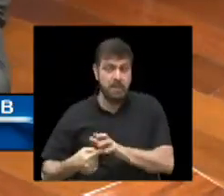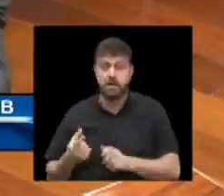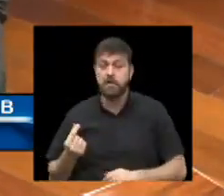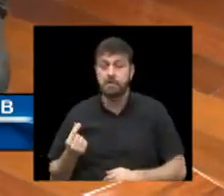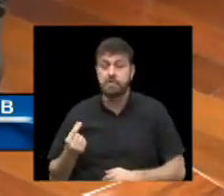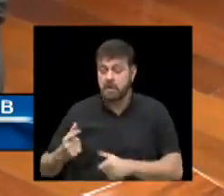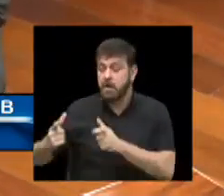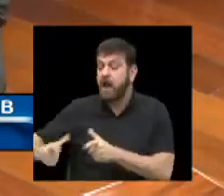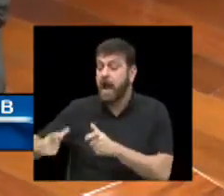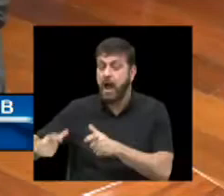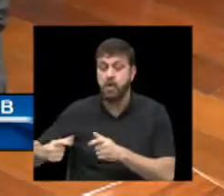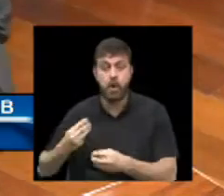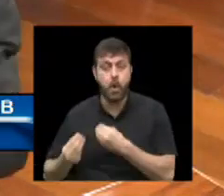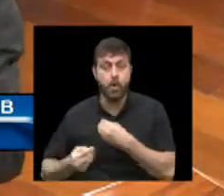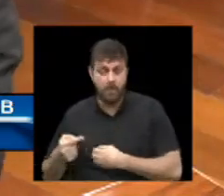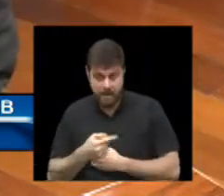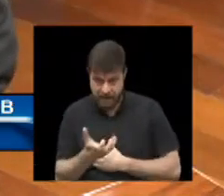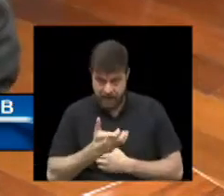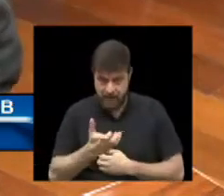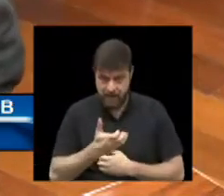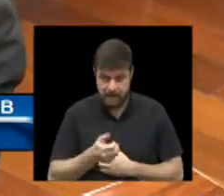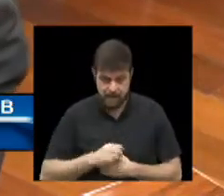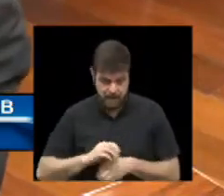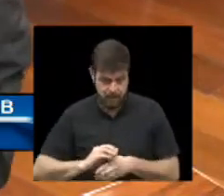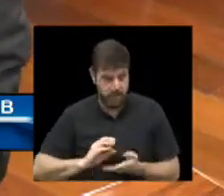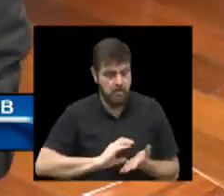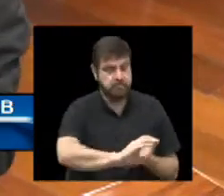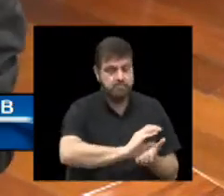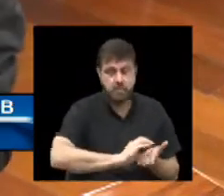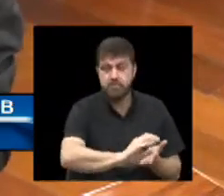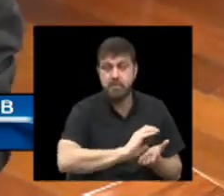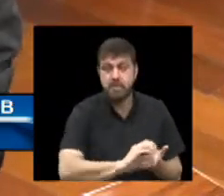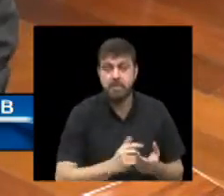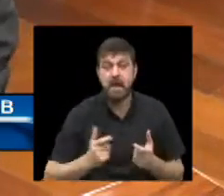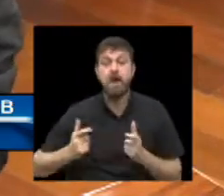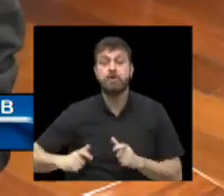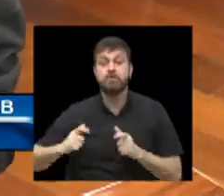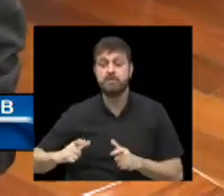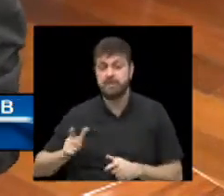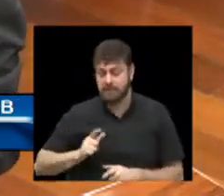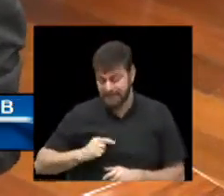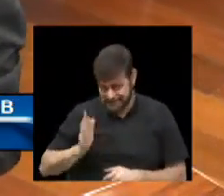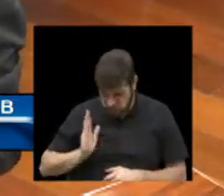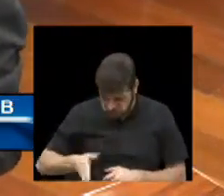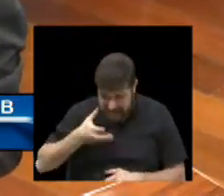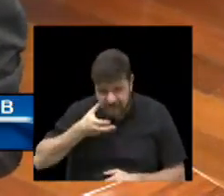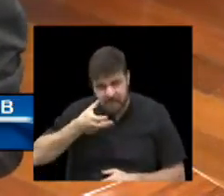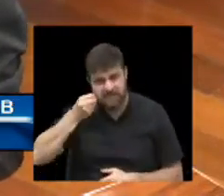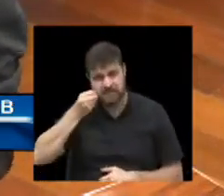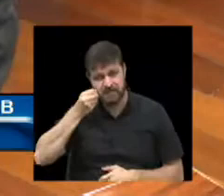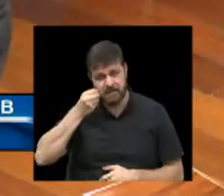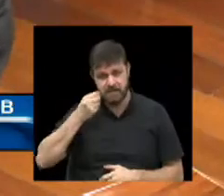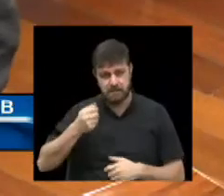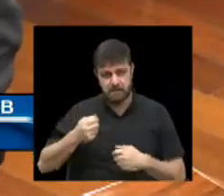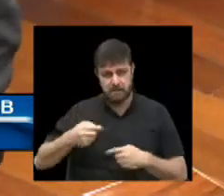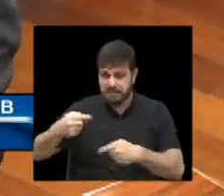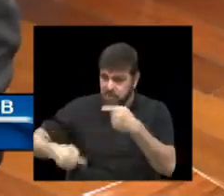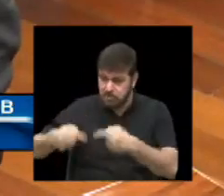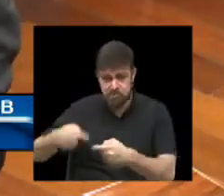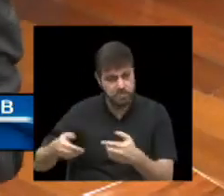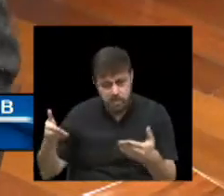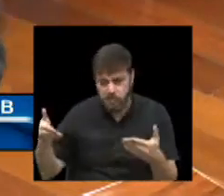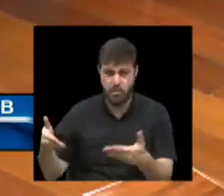para o benefício que ela queria premiar com a sua emenda. Então, na verdade, o mérito que tem que se discutir esse projeto é no dia de